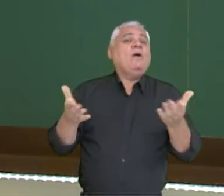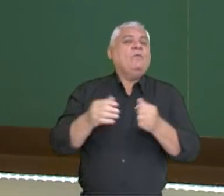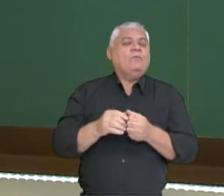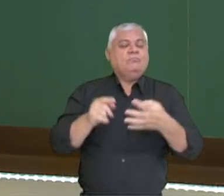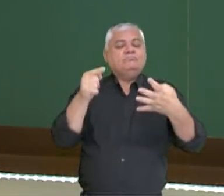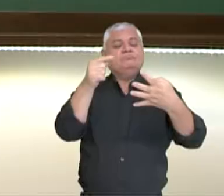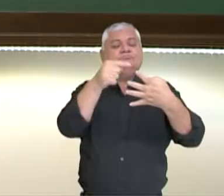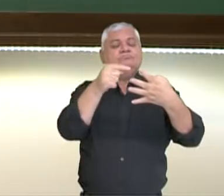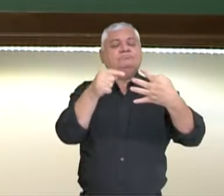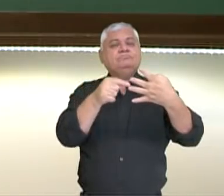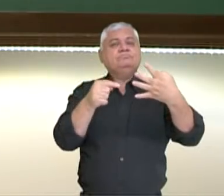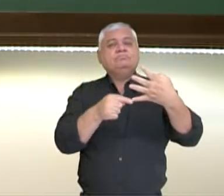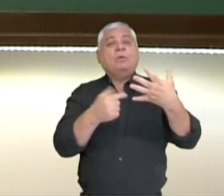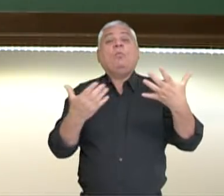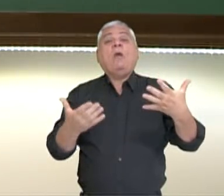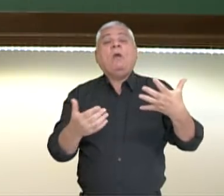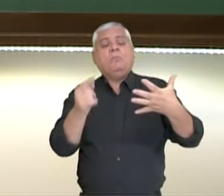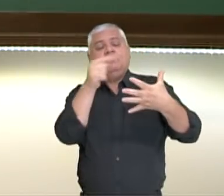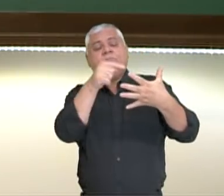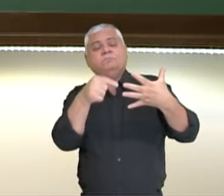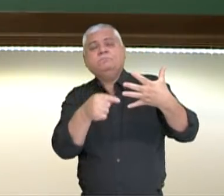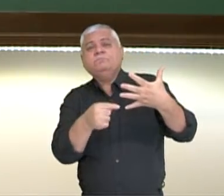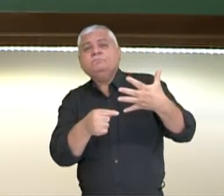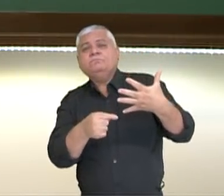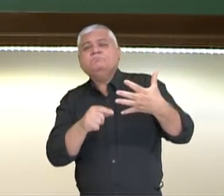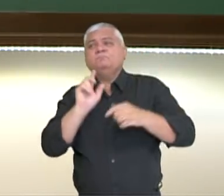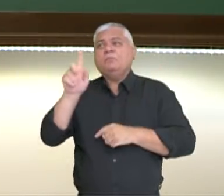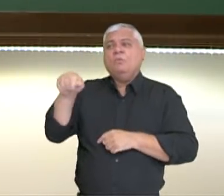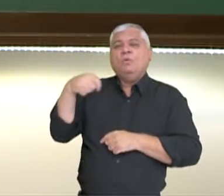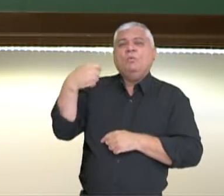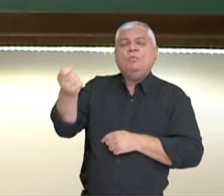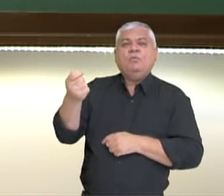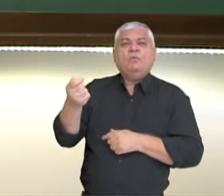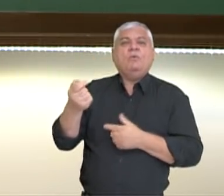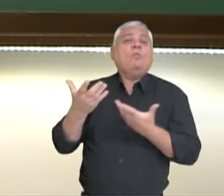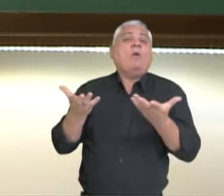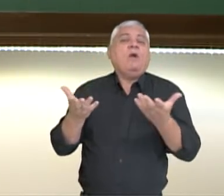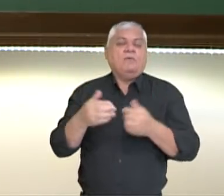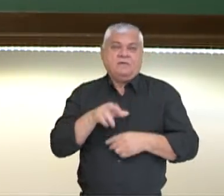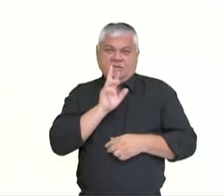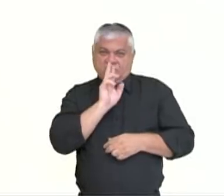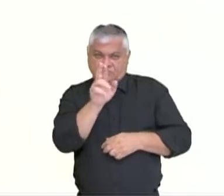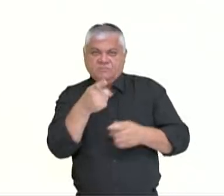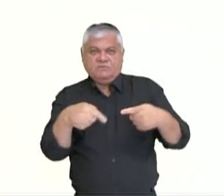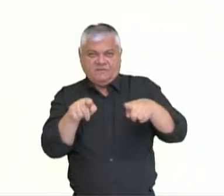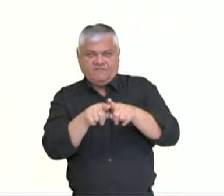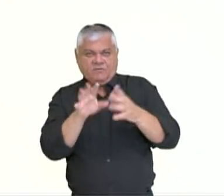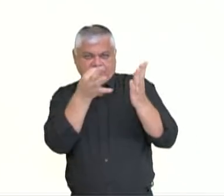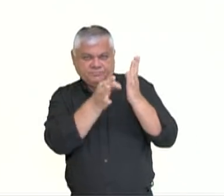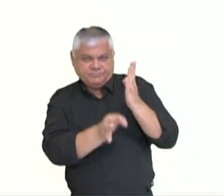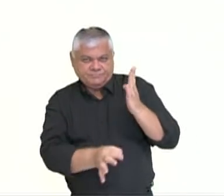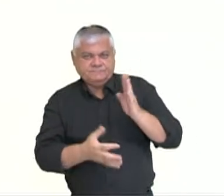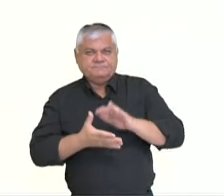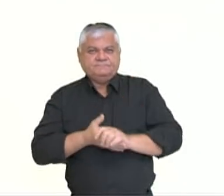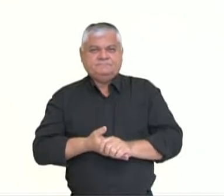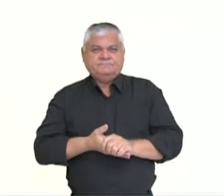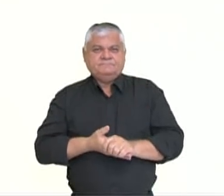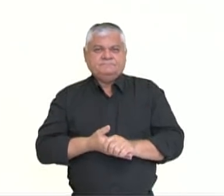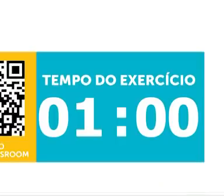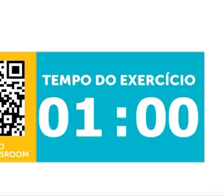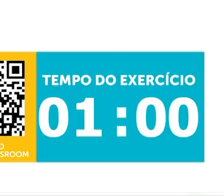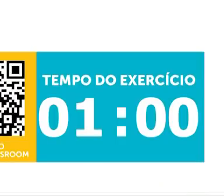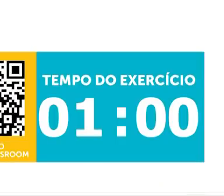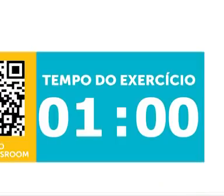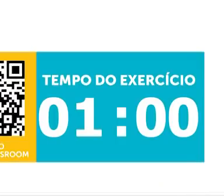é o fator climático que determina as características daquela área? Responda, a gente já volta para corrigir.